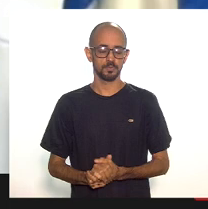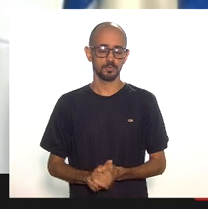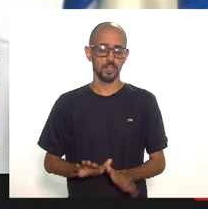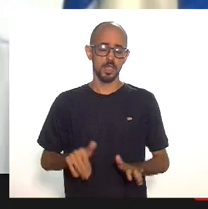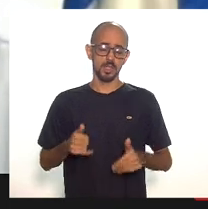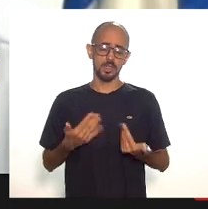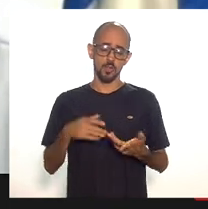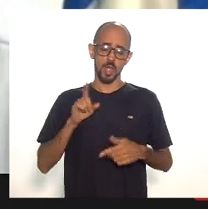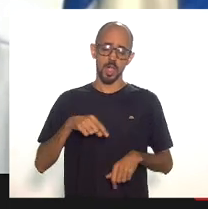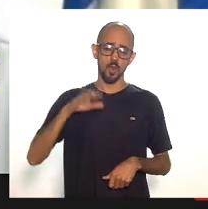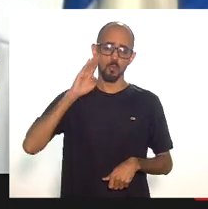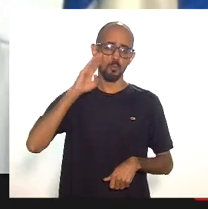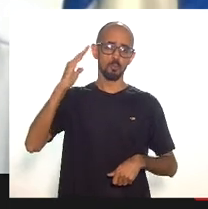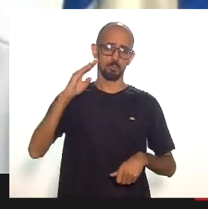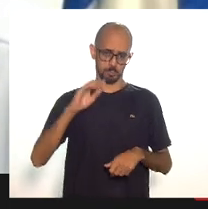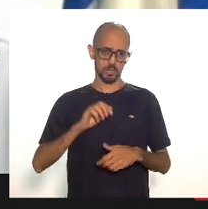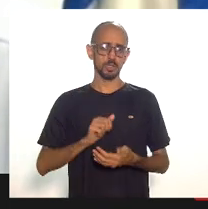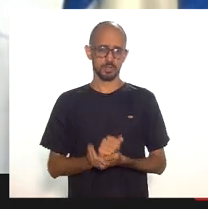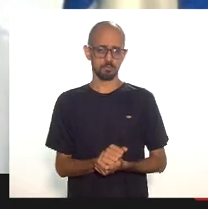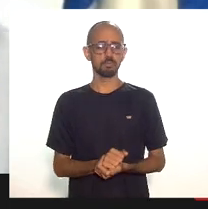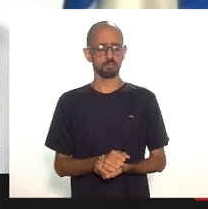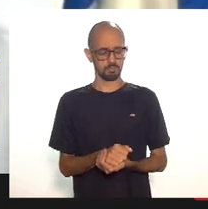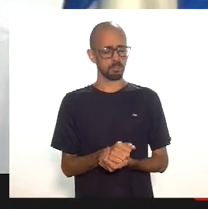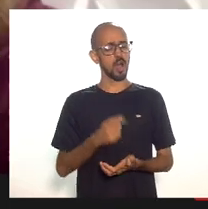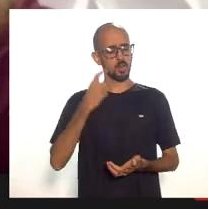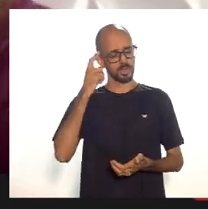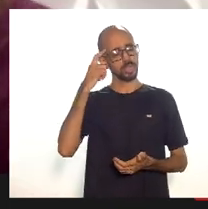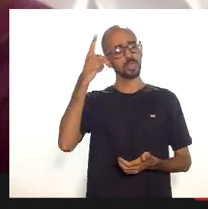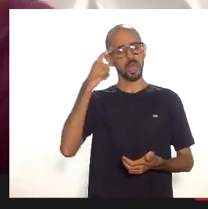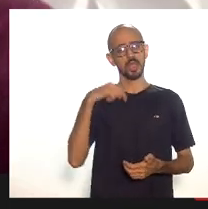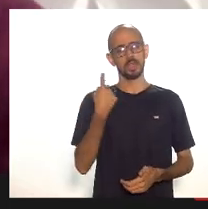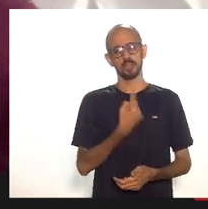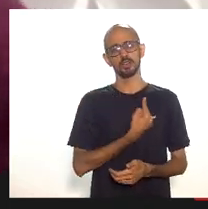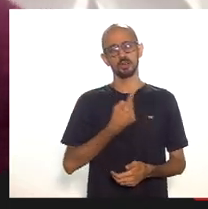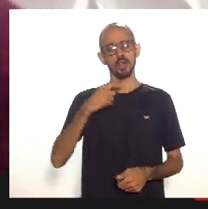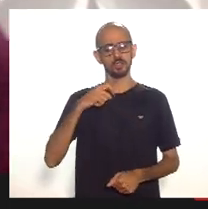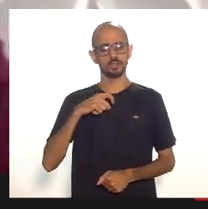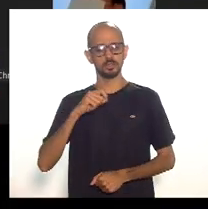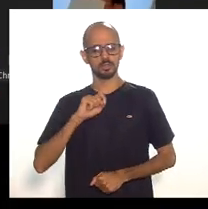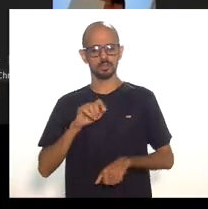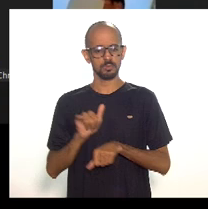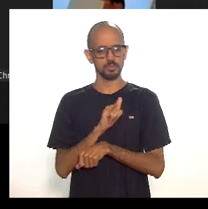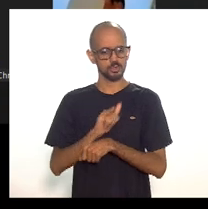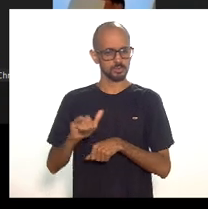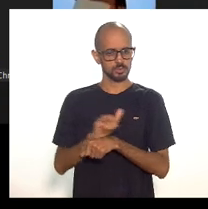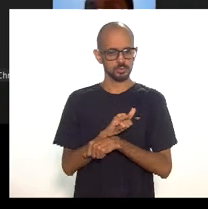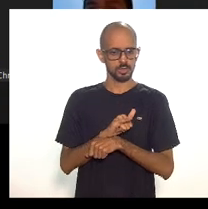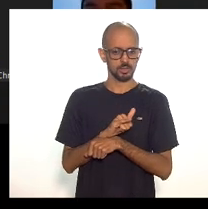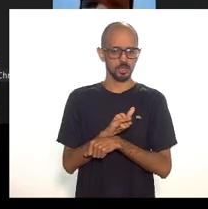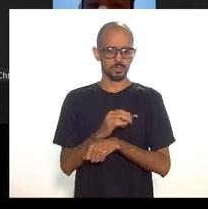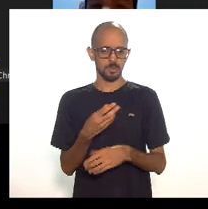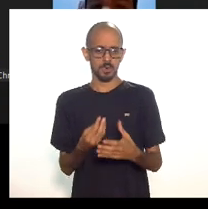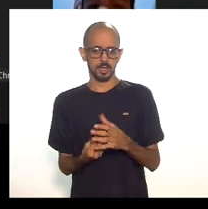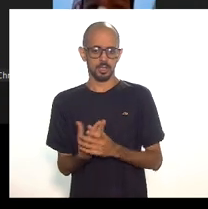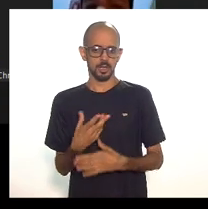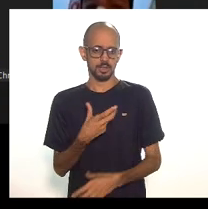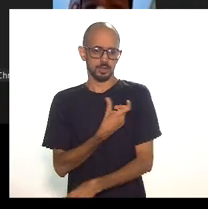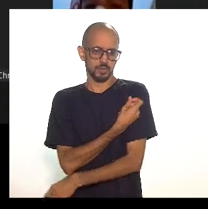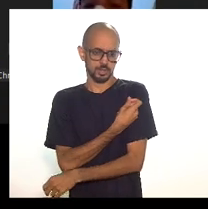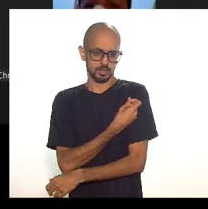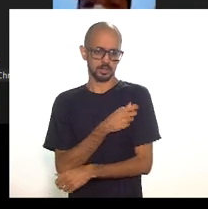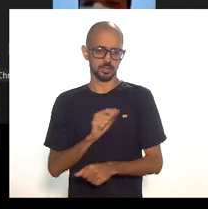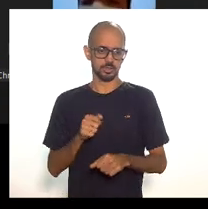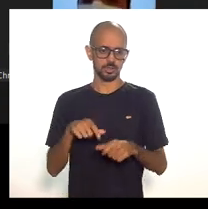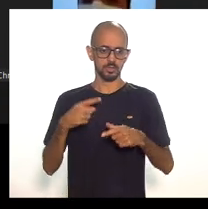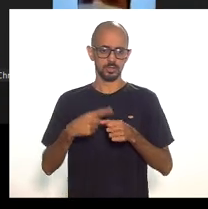é o principal desenho que a gente está montando para vacinação na